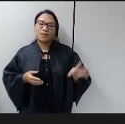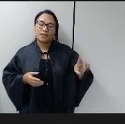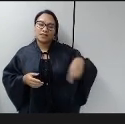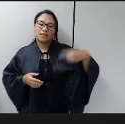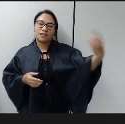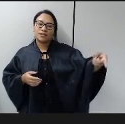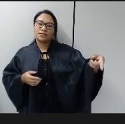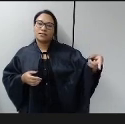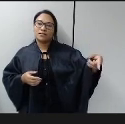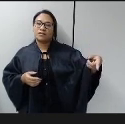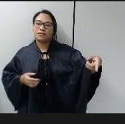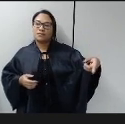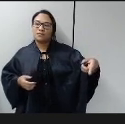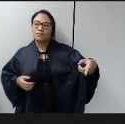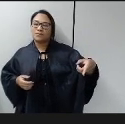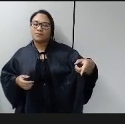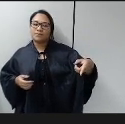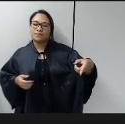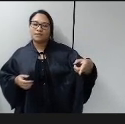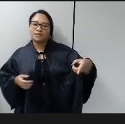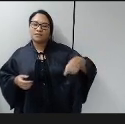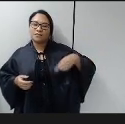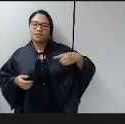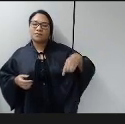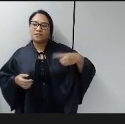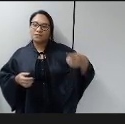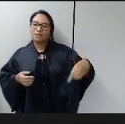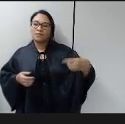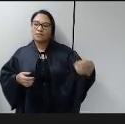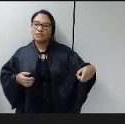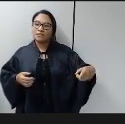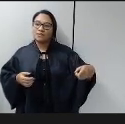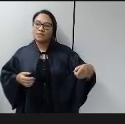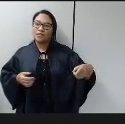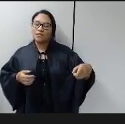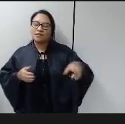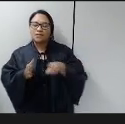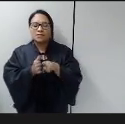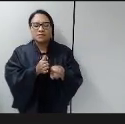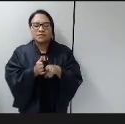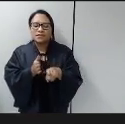Vossa Excelência, até a próxima sessão, verificaria se traria voto